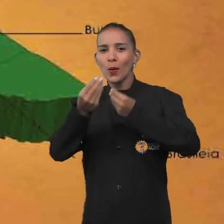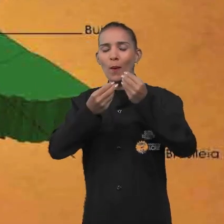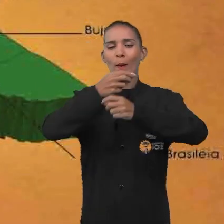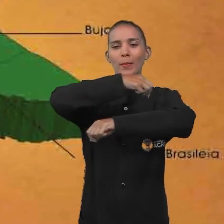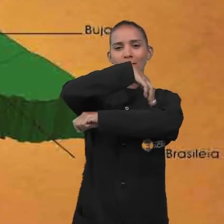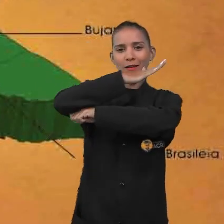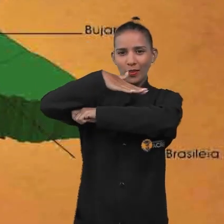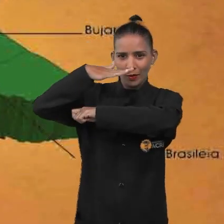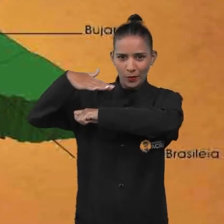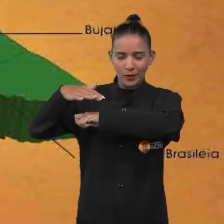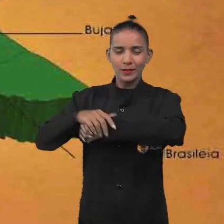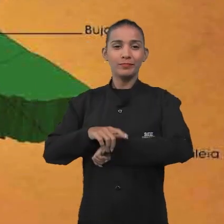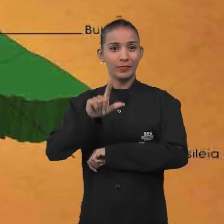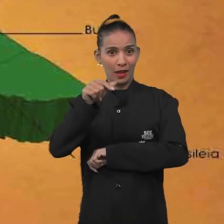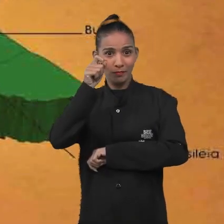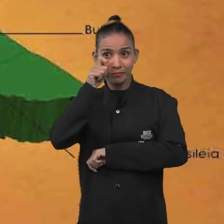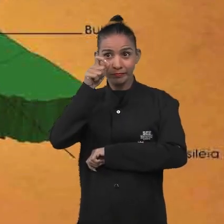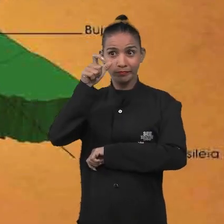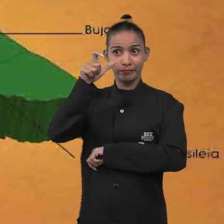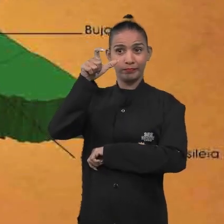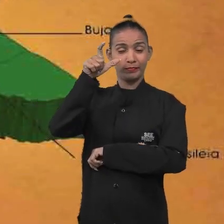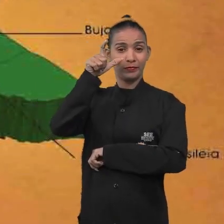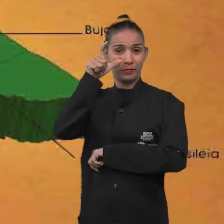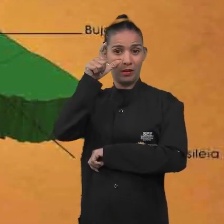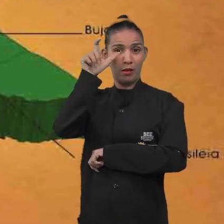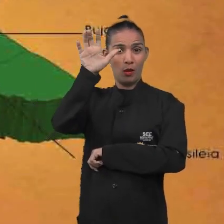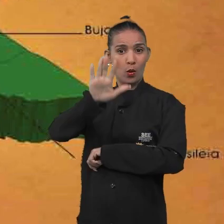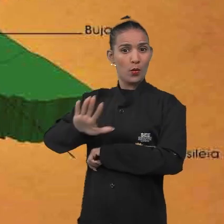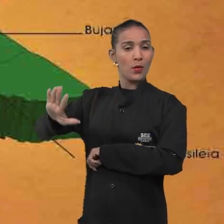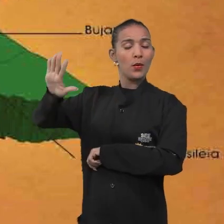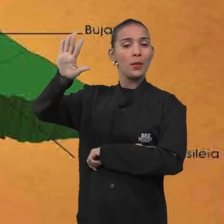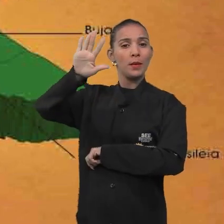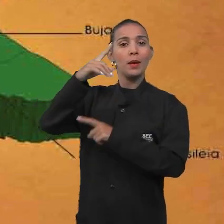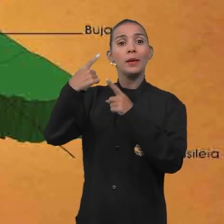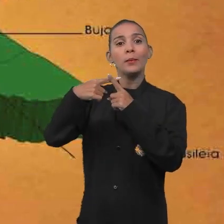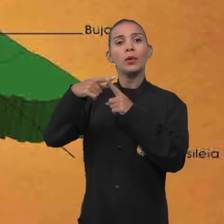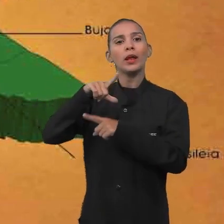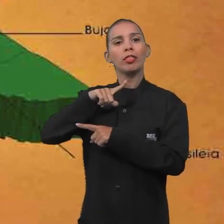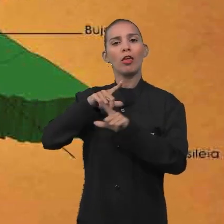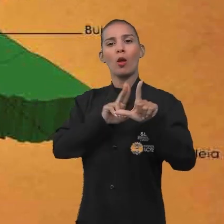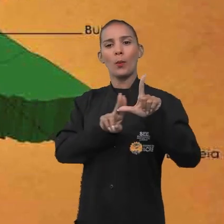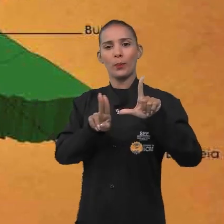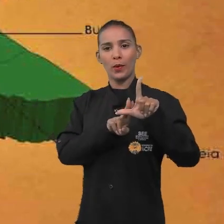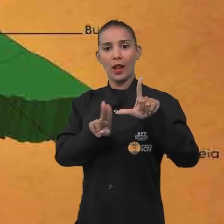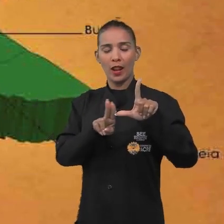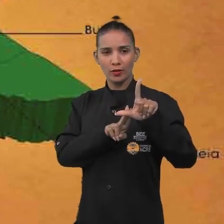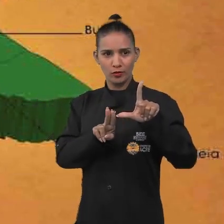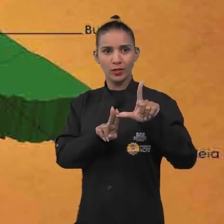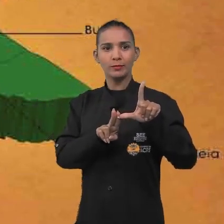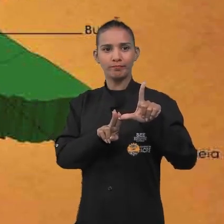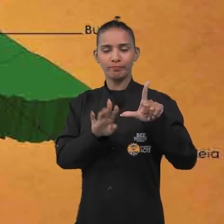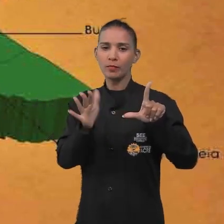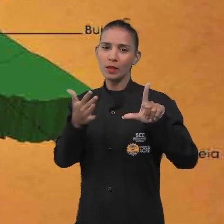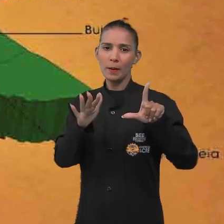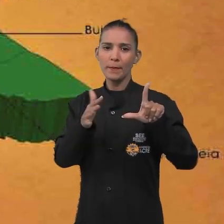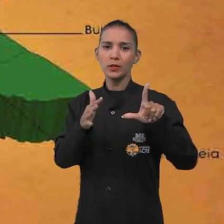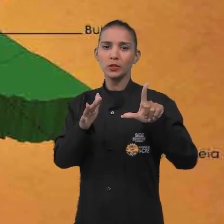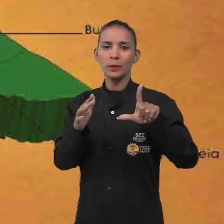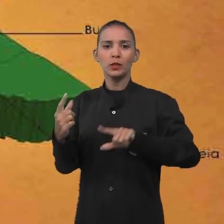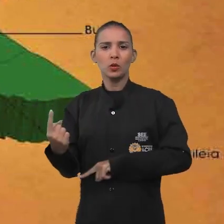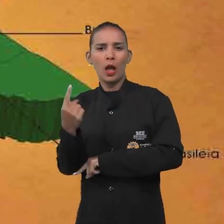interessante observar ele como um todo, por quê? Porque a gente tem aqui uma legenda que diz altitude média.